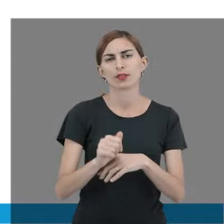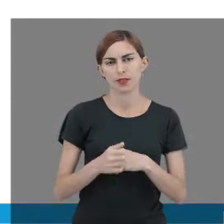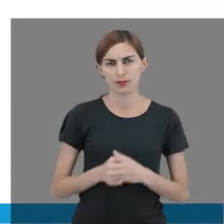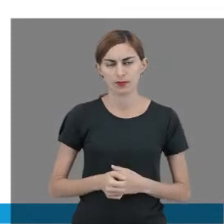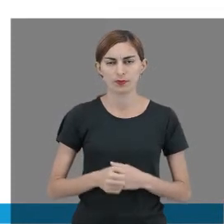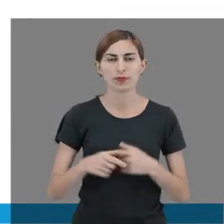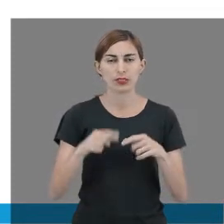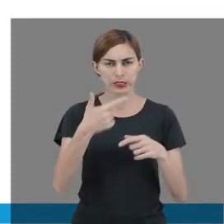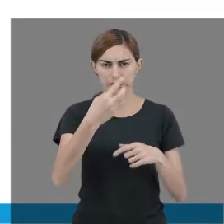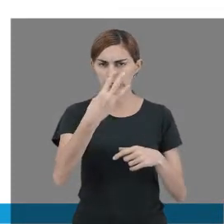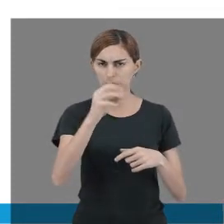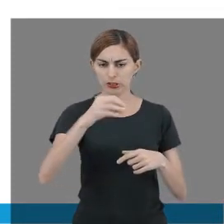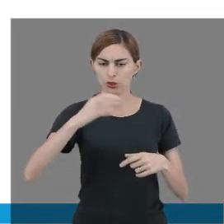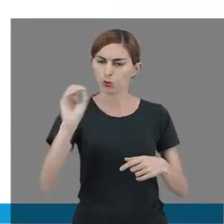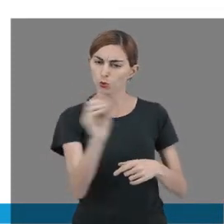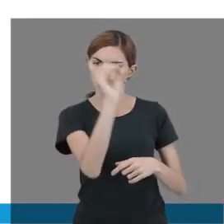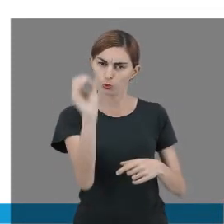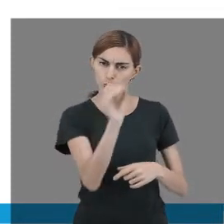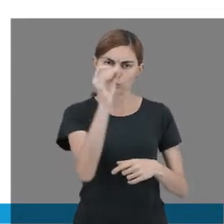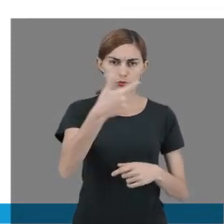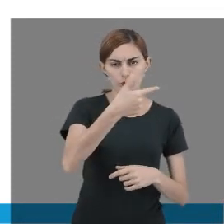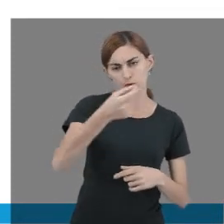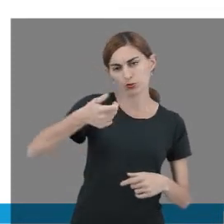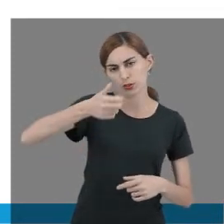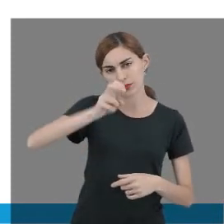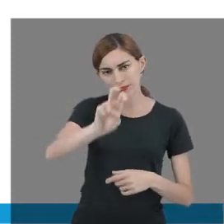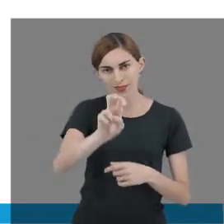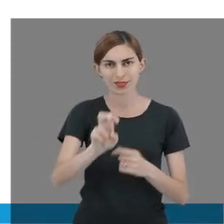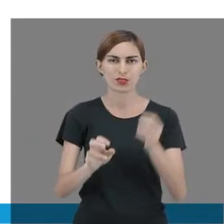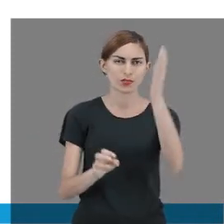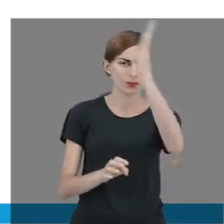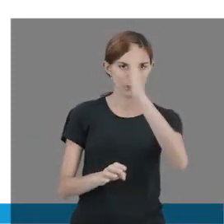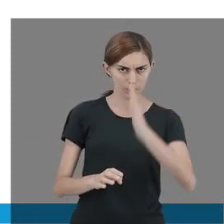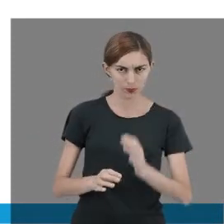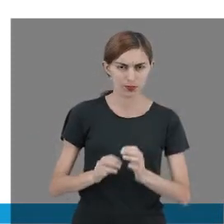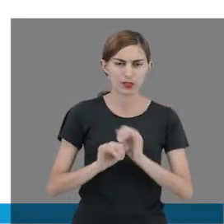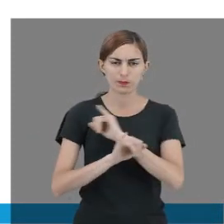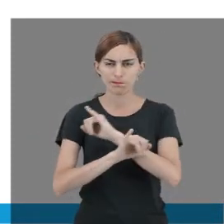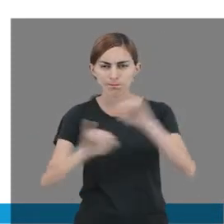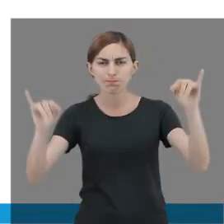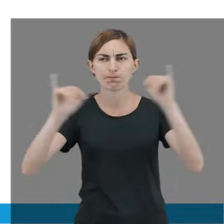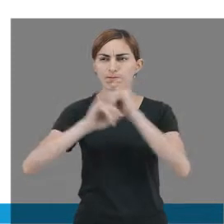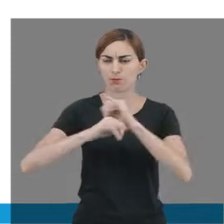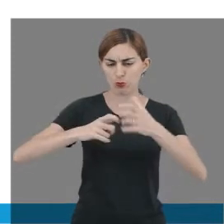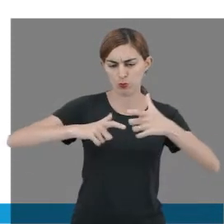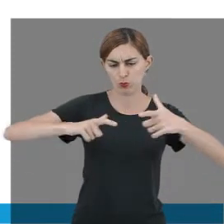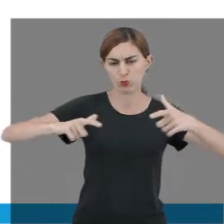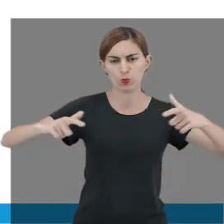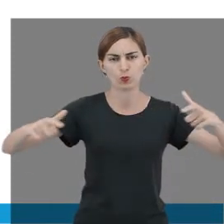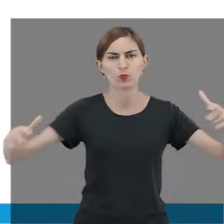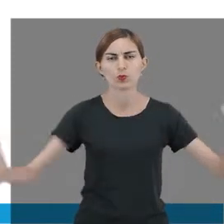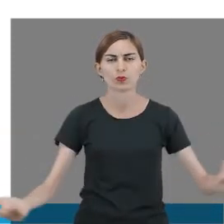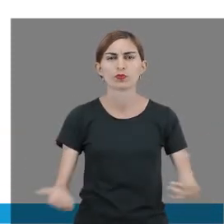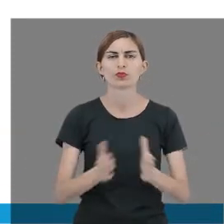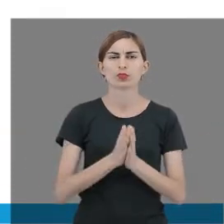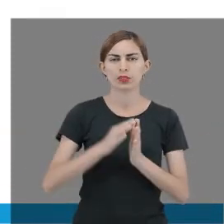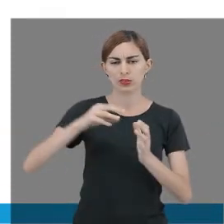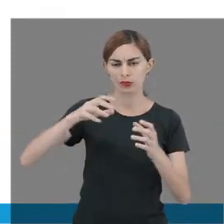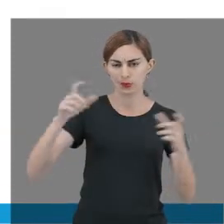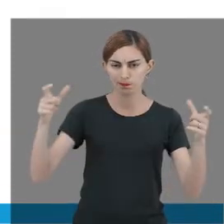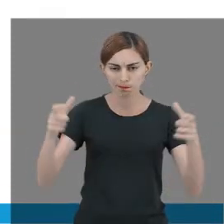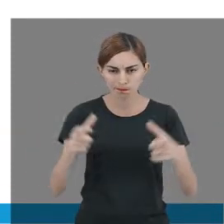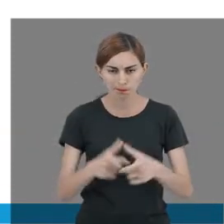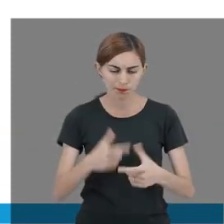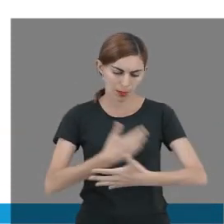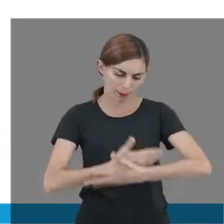Américas. Em 30 de outubro de 2015, o Brasil relata um aumento incomum do número de casos de microcefalia